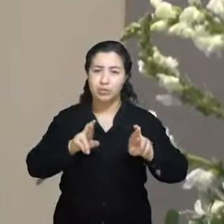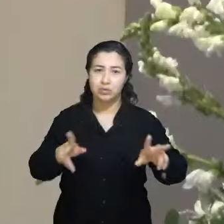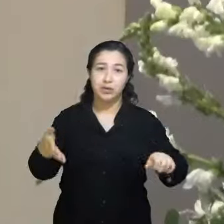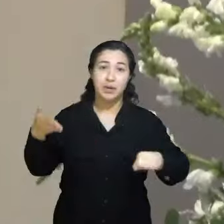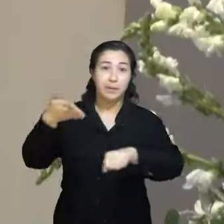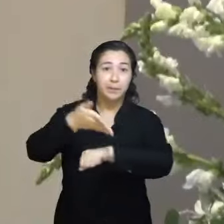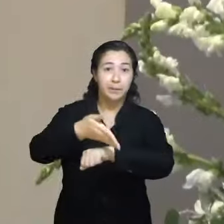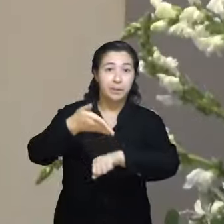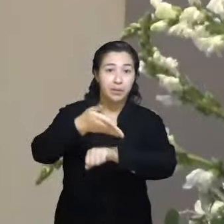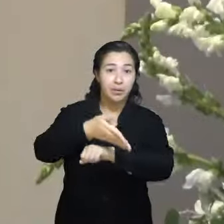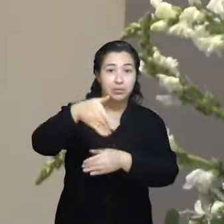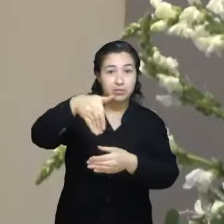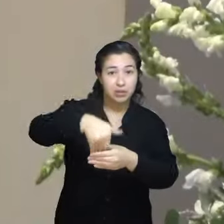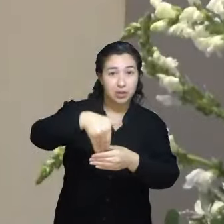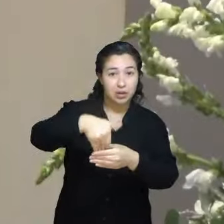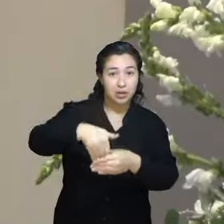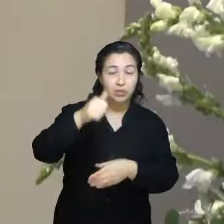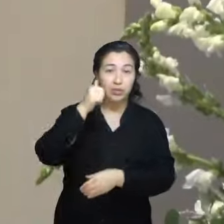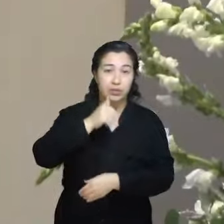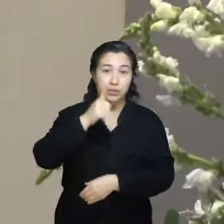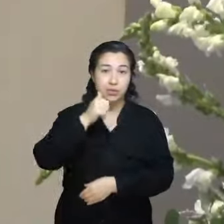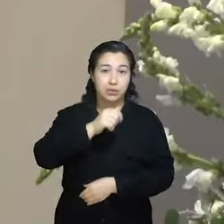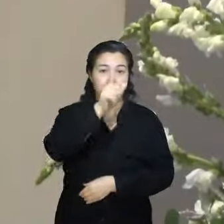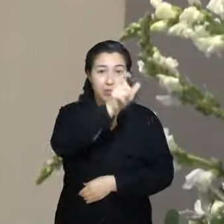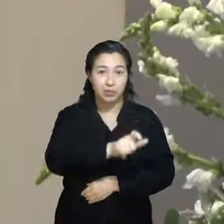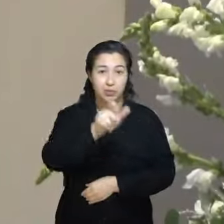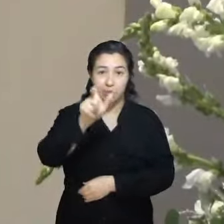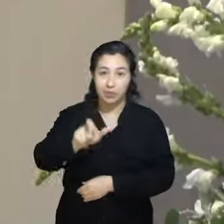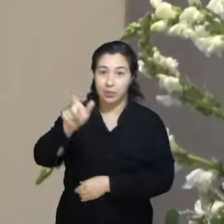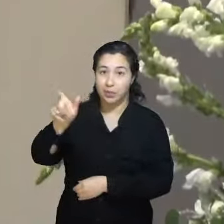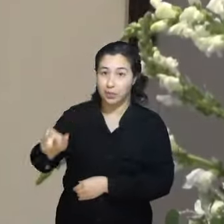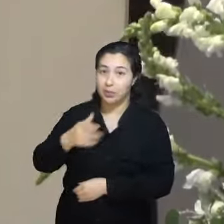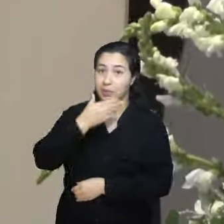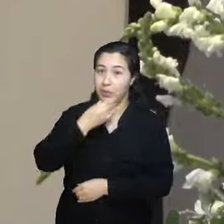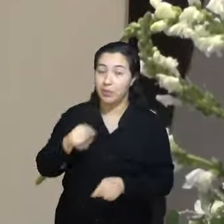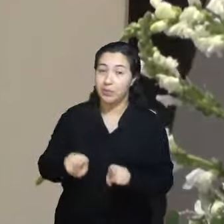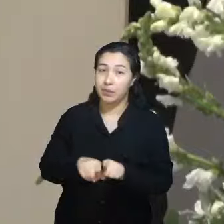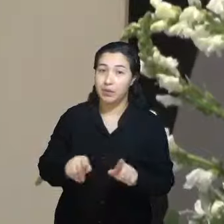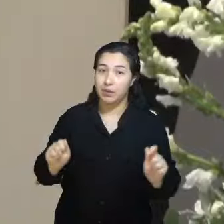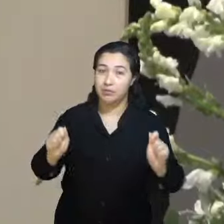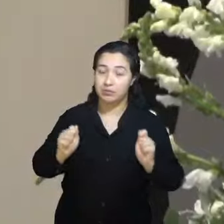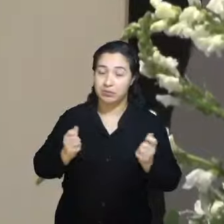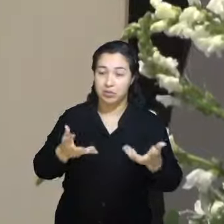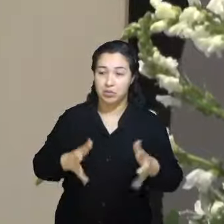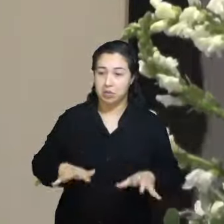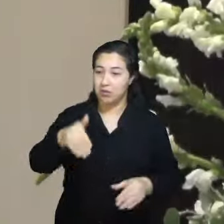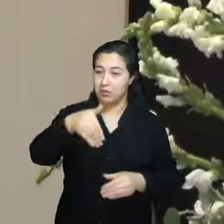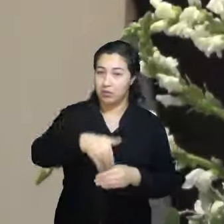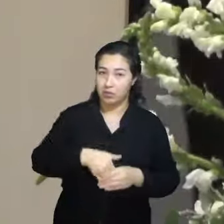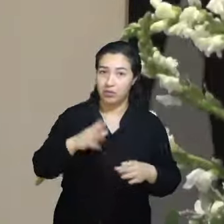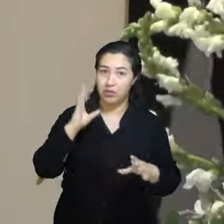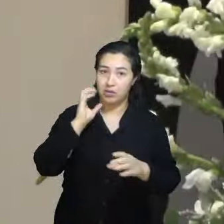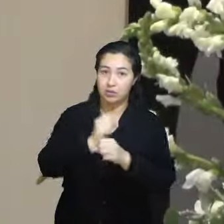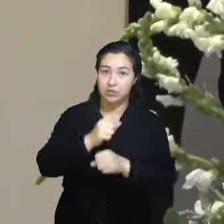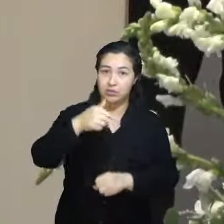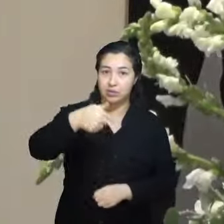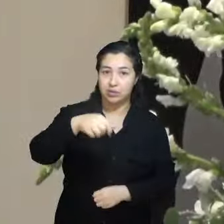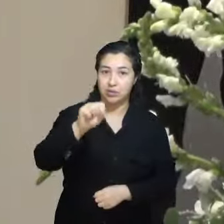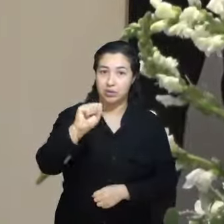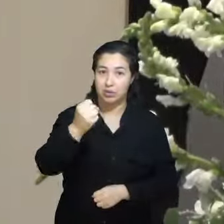urnas de eleitores e eleitoras como as abstenções nos percentuais de 78% em relação